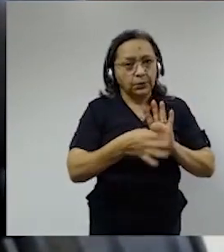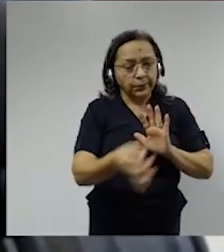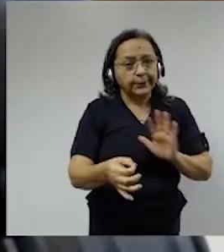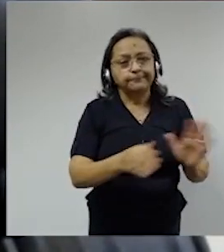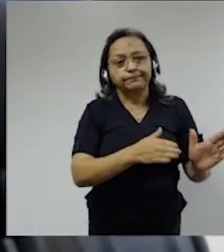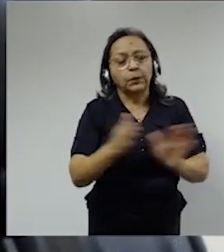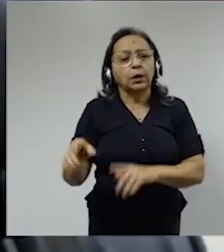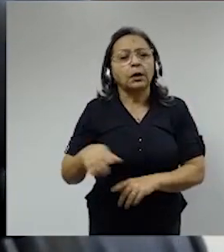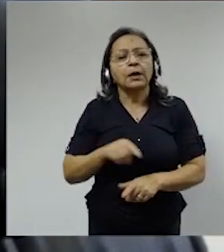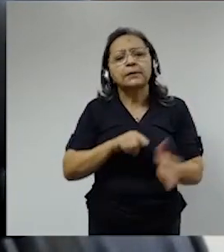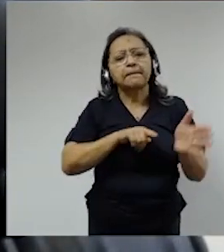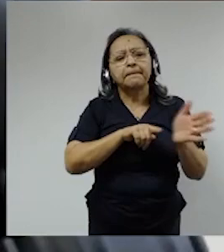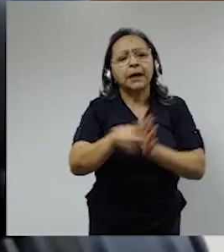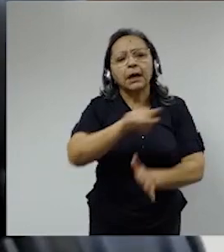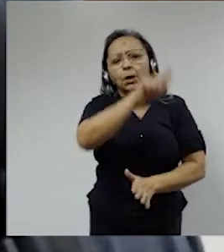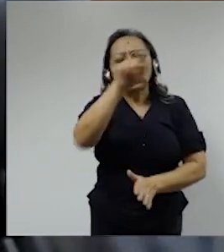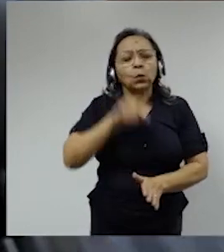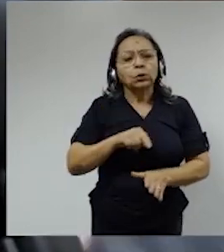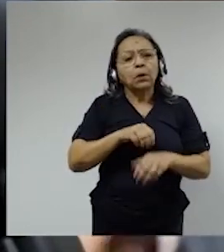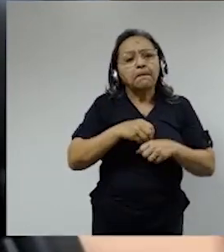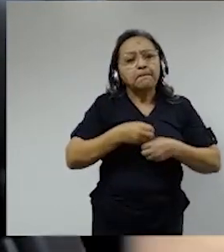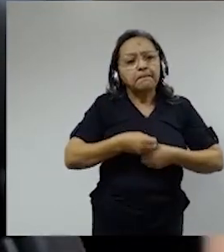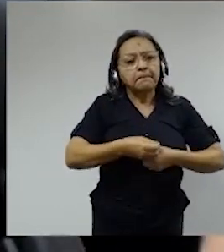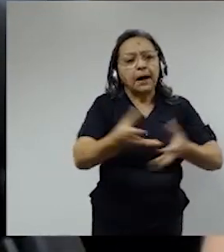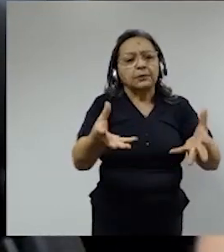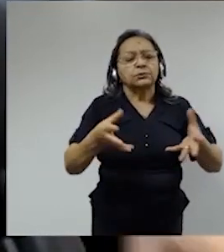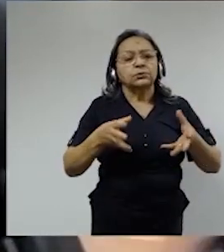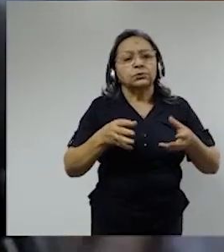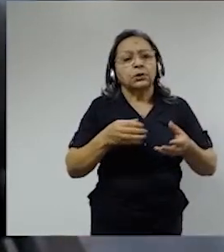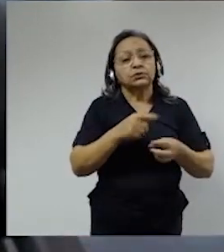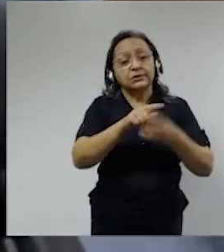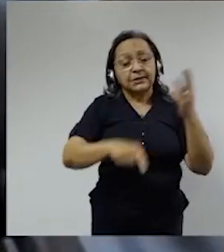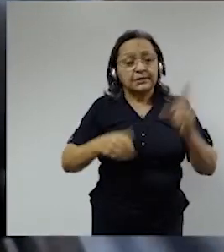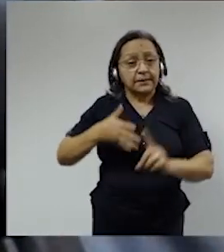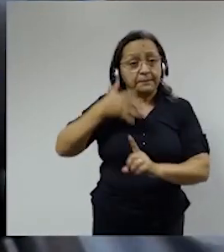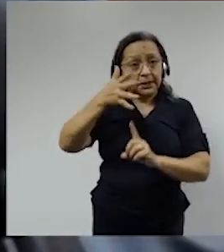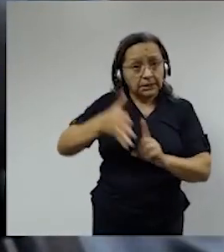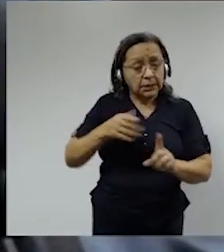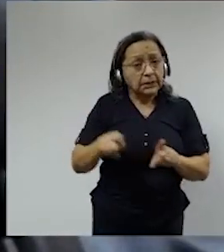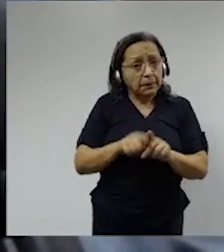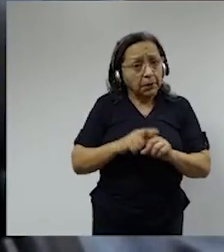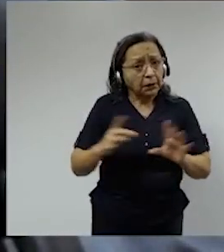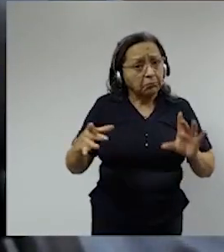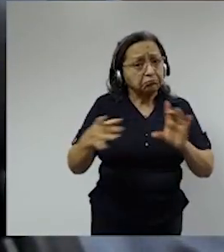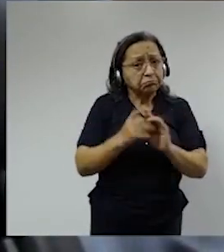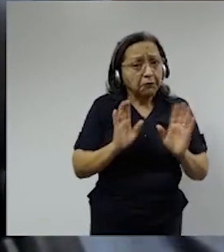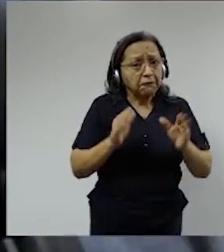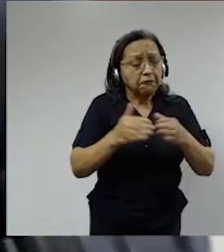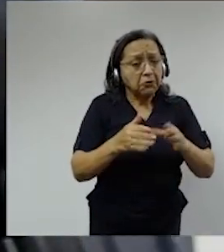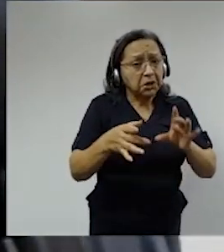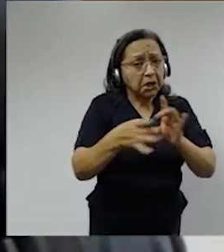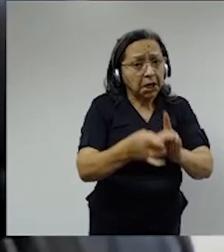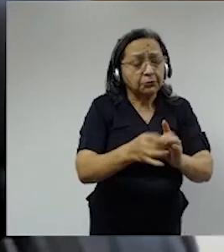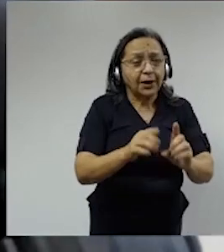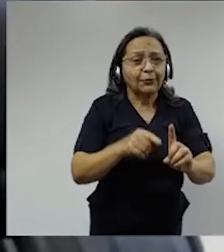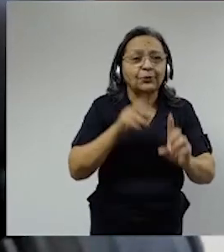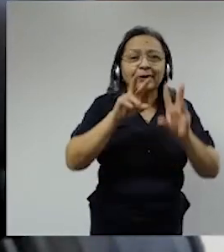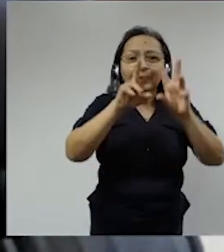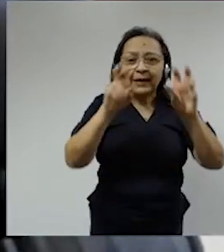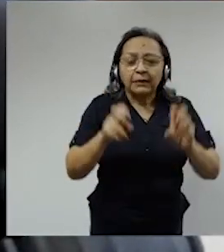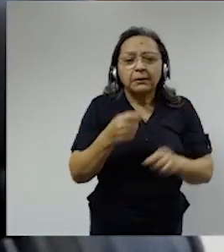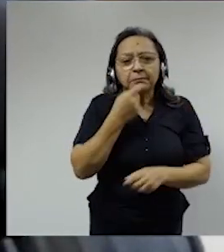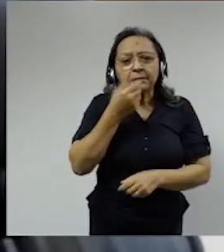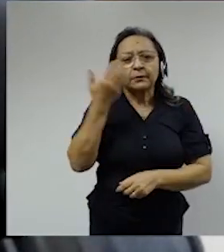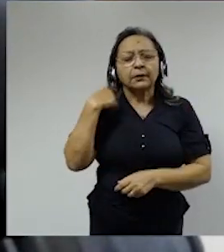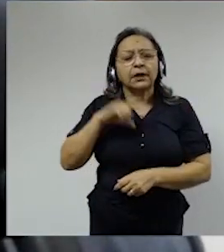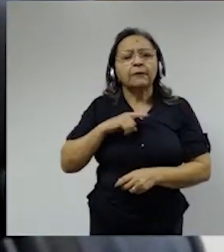a todos os nossos palestrantes, mas sobretudo porque está muito ligado ao tema do Dr. Gabriel Leonardo. Recentemente houve